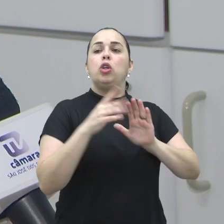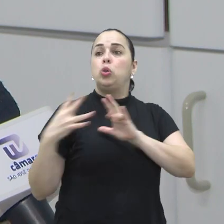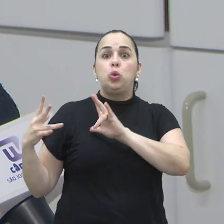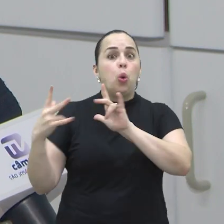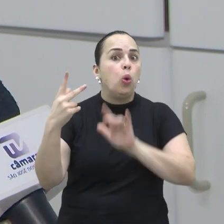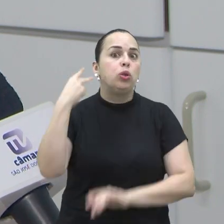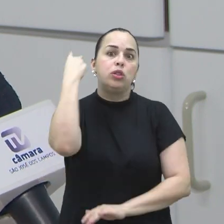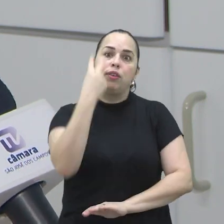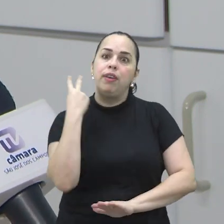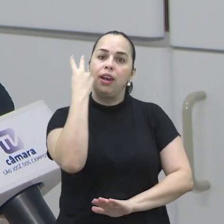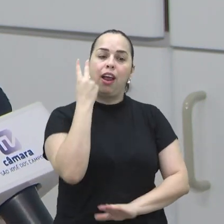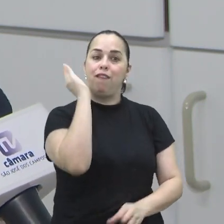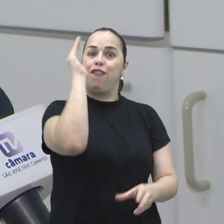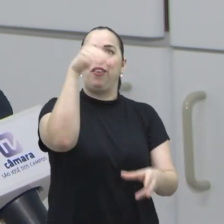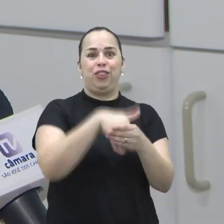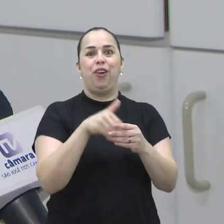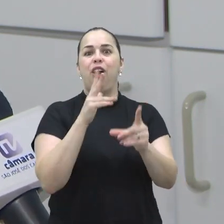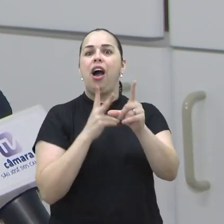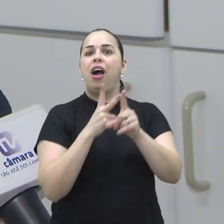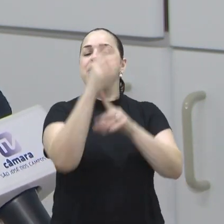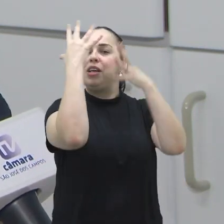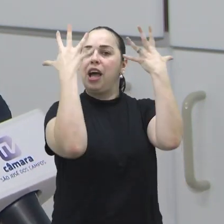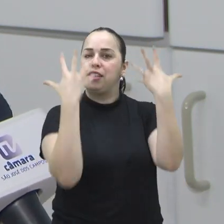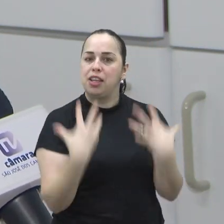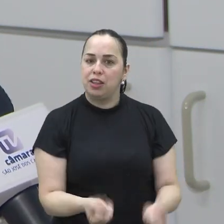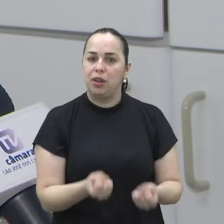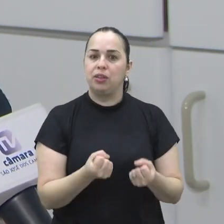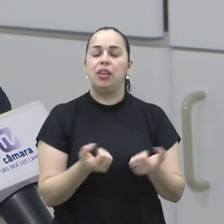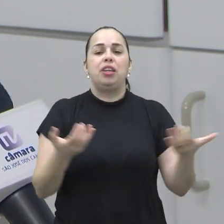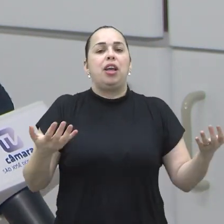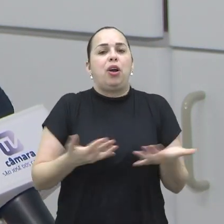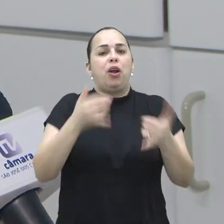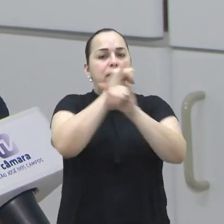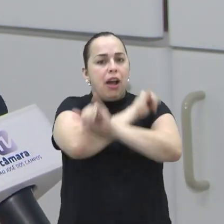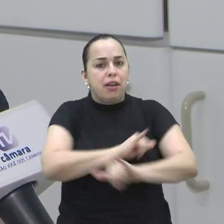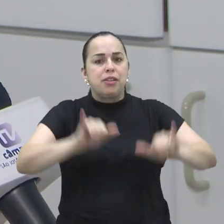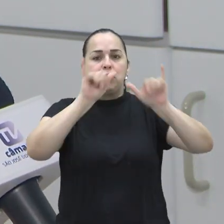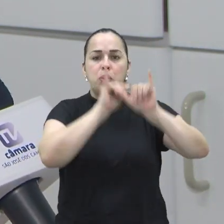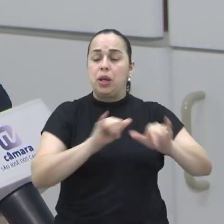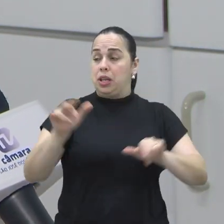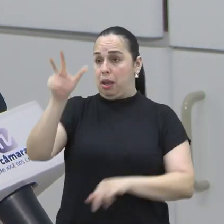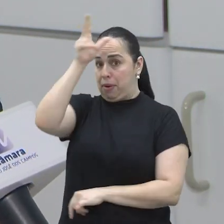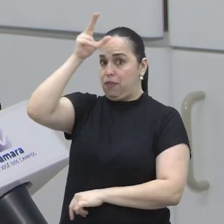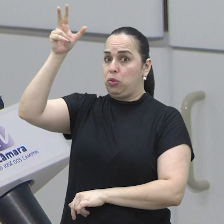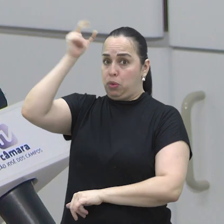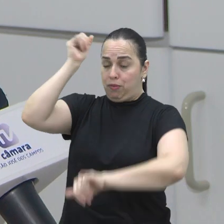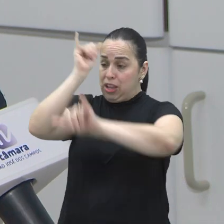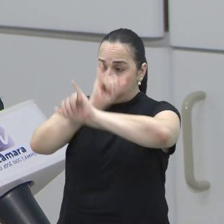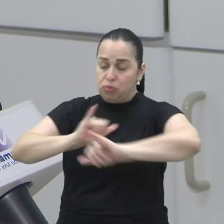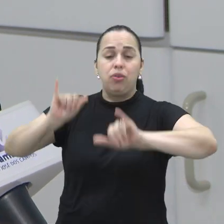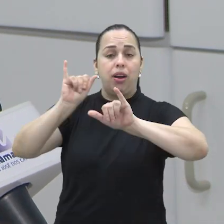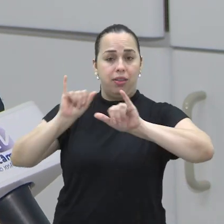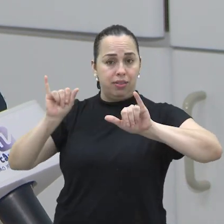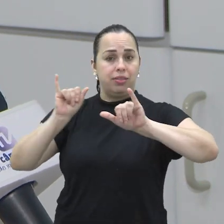por unanimidade. Ele vai ser divulgado pela Câmara Municipal, pela